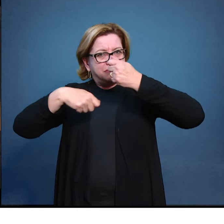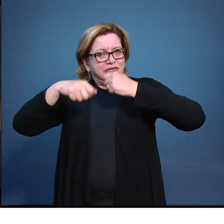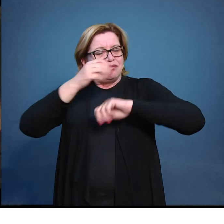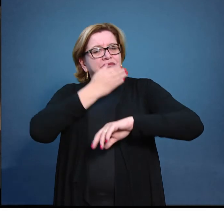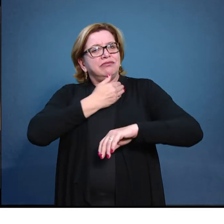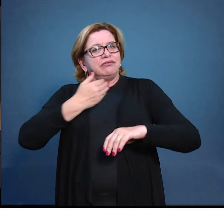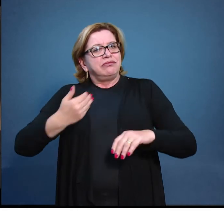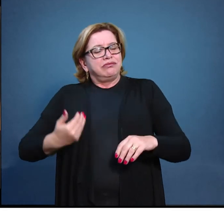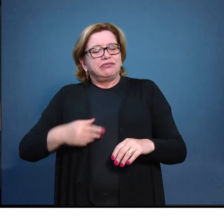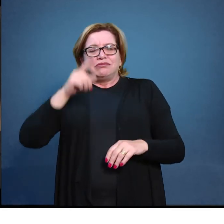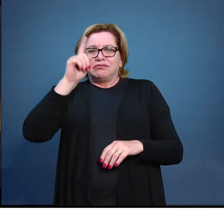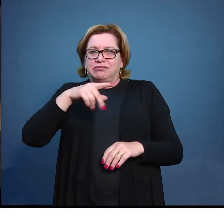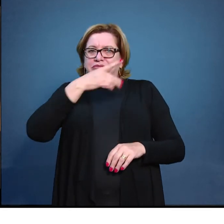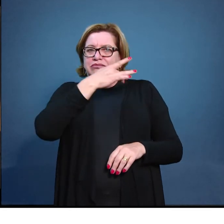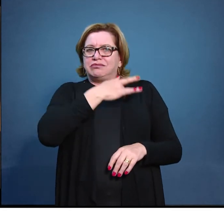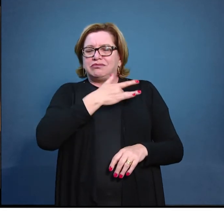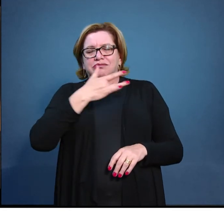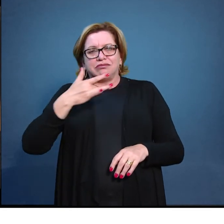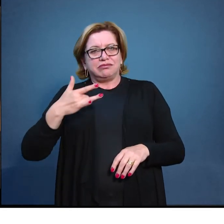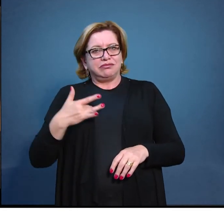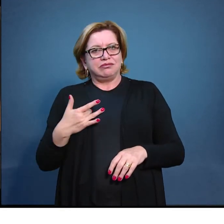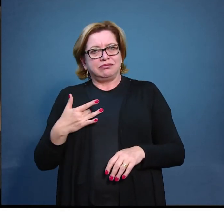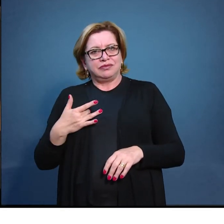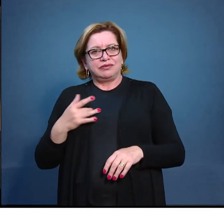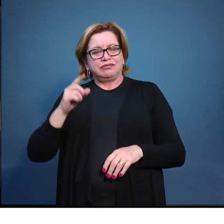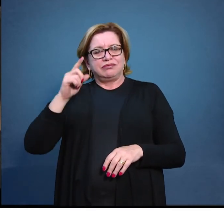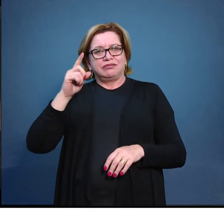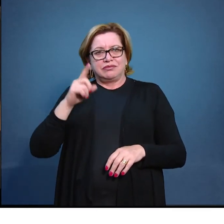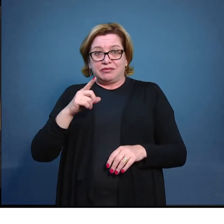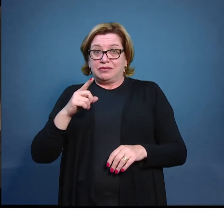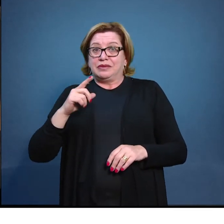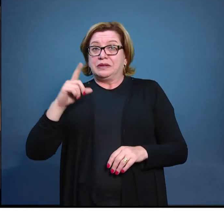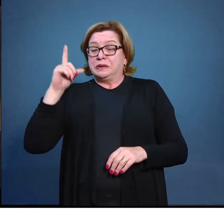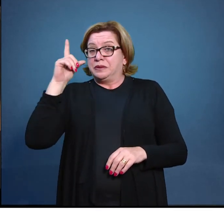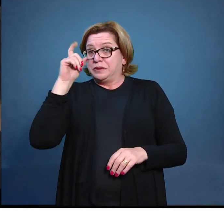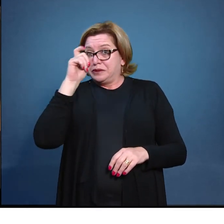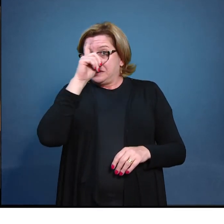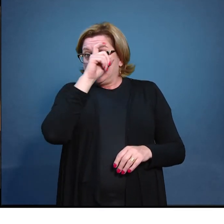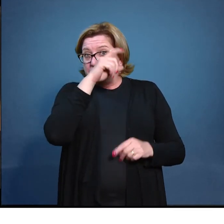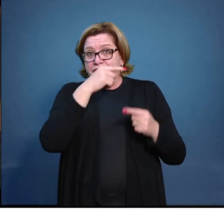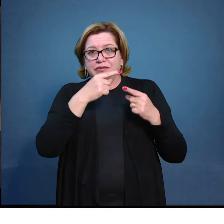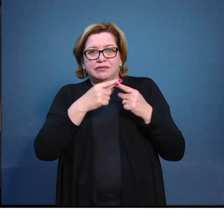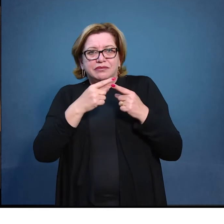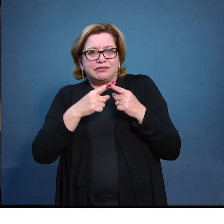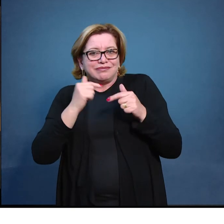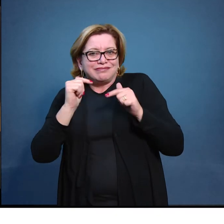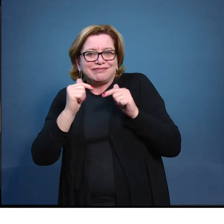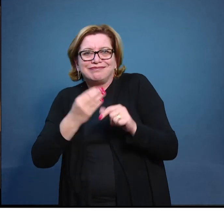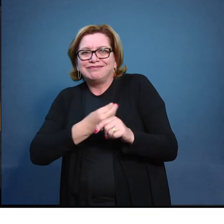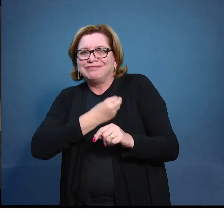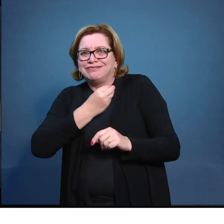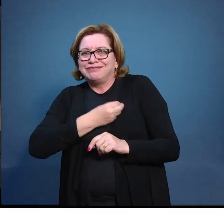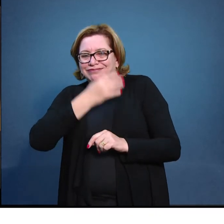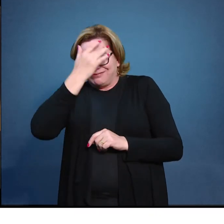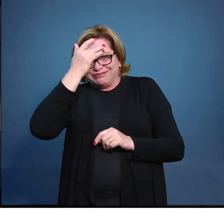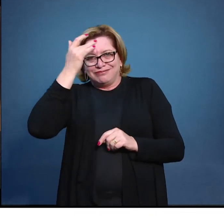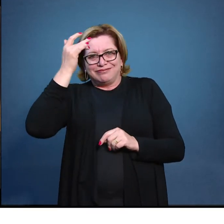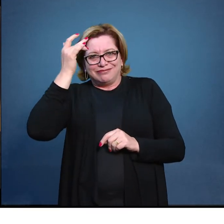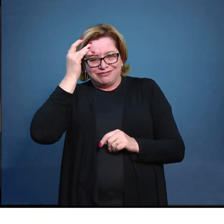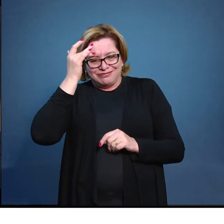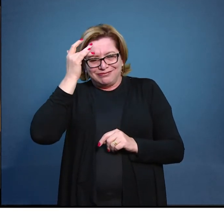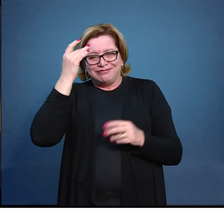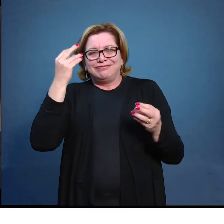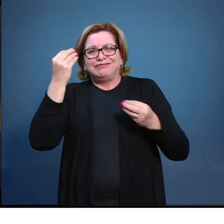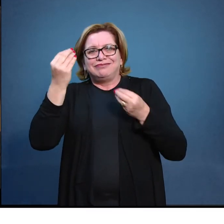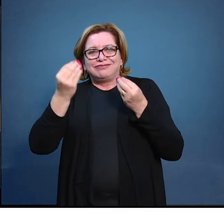área da saúde. Ela é crucial, por quê? Porque você trabalha com vidas, com pessoas